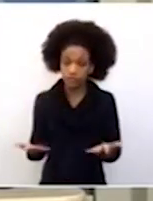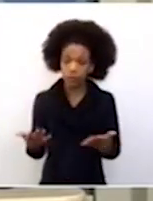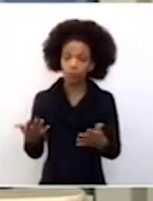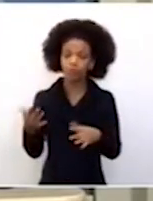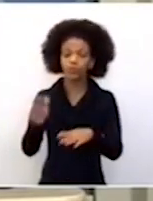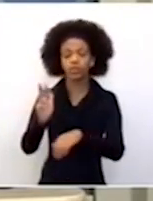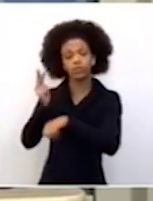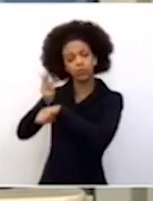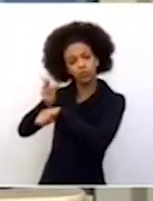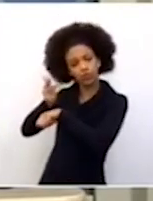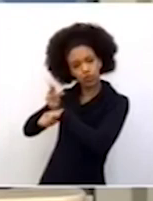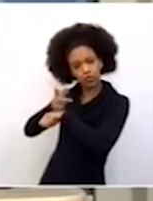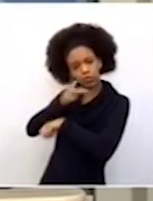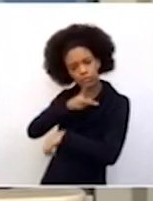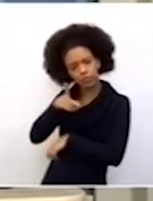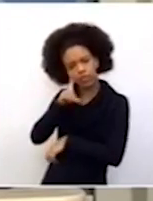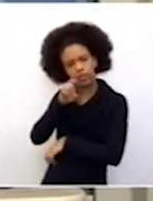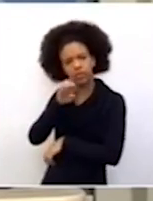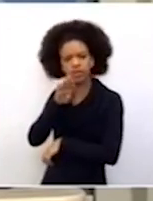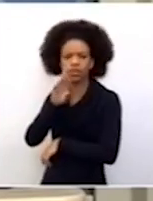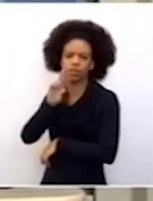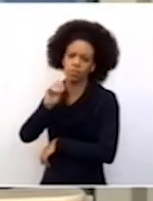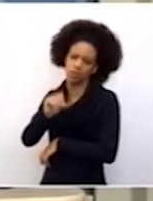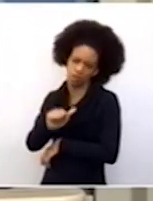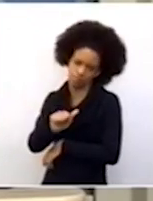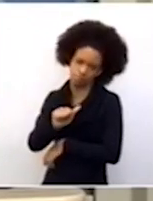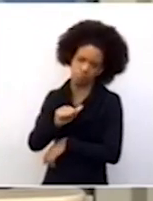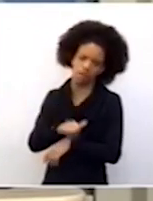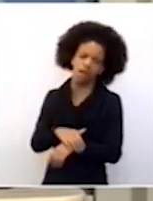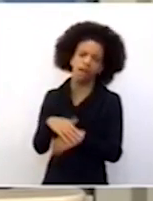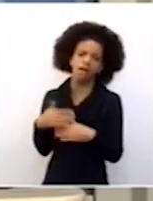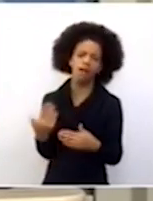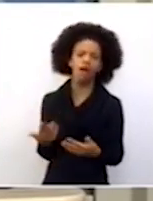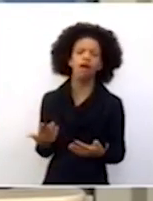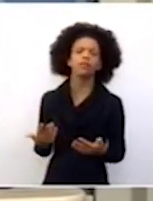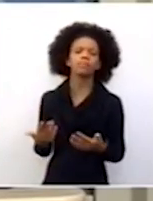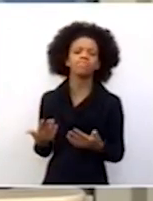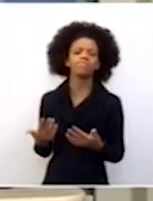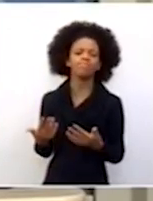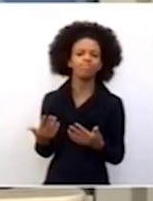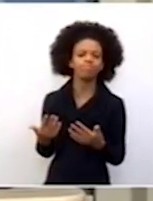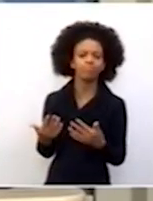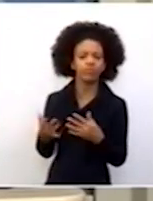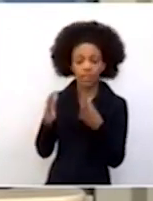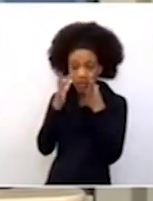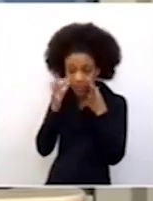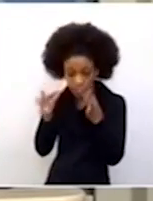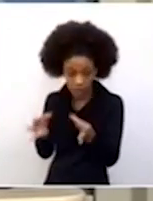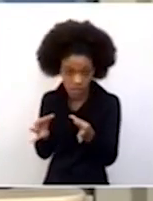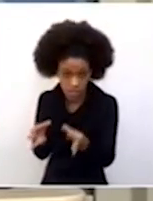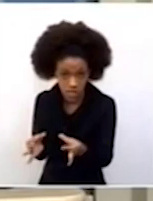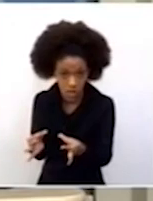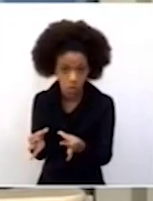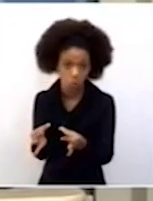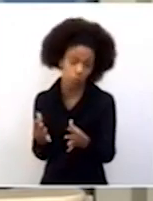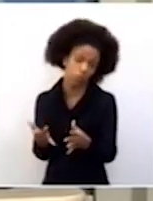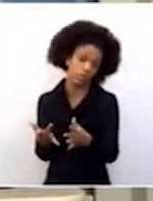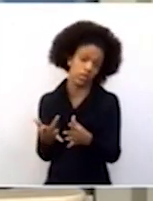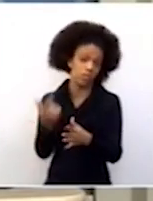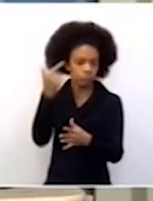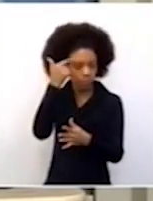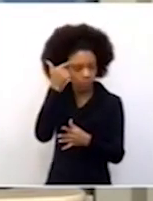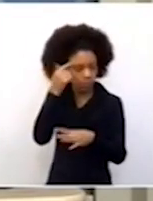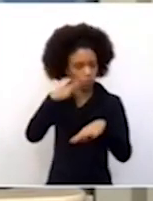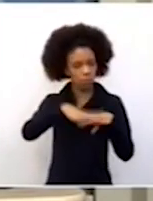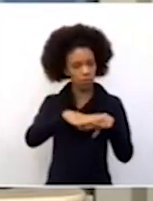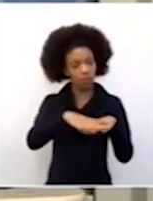da professora Débora, que aí os professores vão olhar com aquele olhar de atenção na perspectiva da matemática,